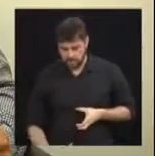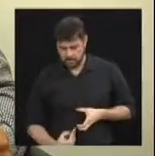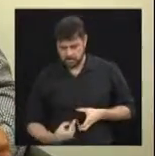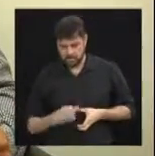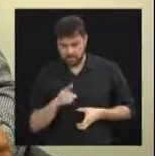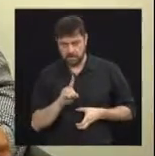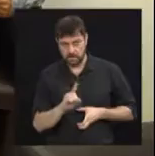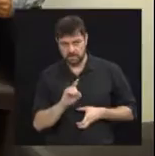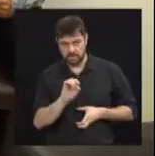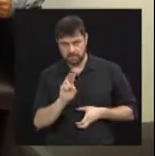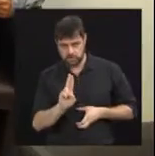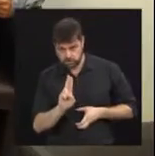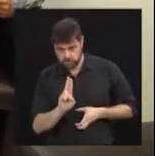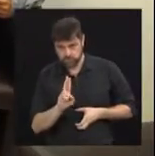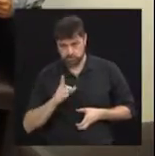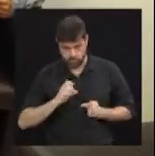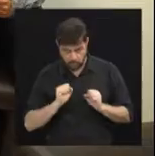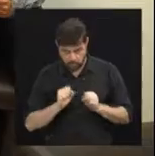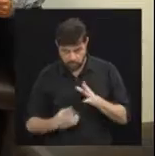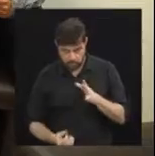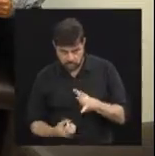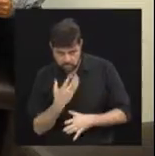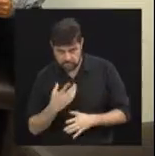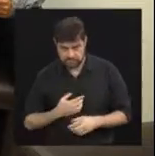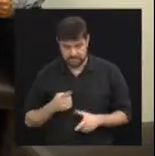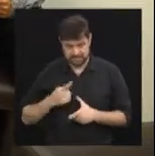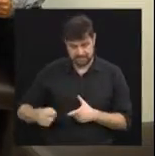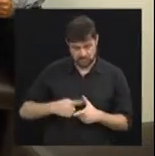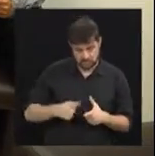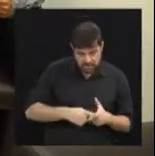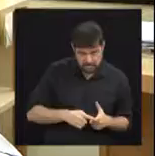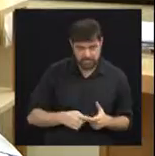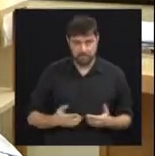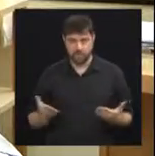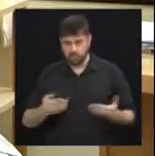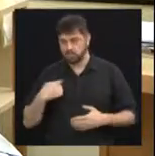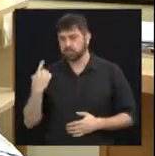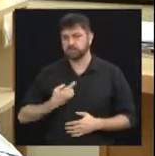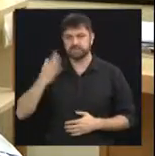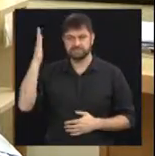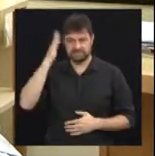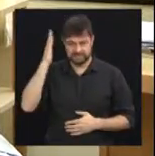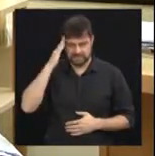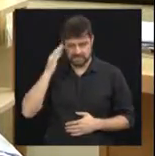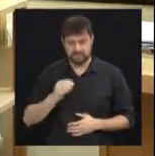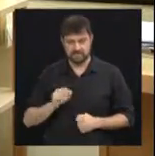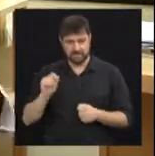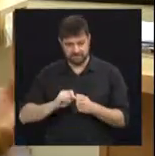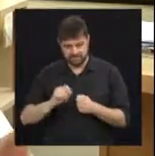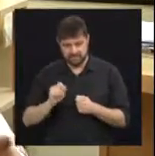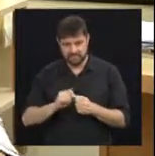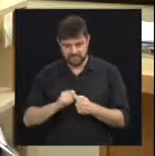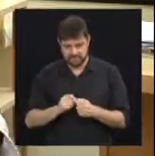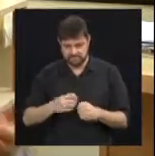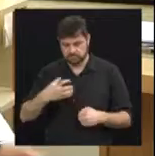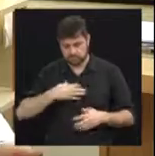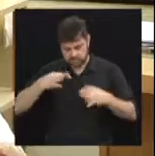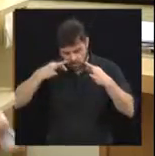algum problema relacionado à infertilidade? Hoje em dia nós já sabemos que desde que tomadas as